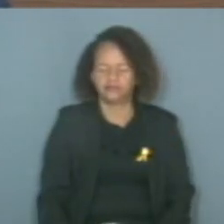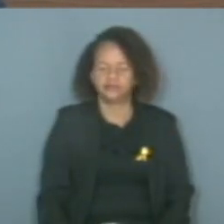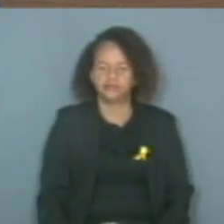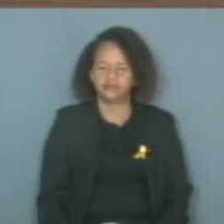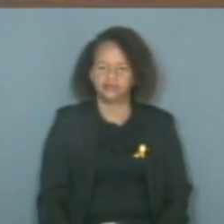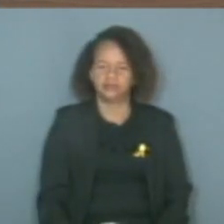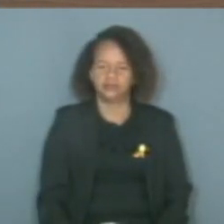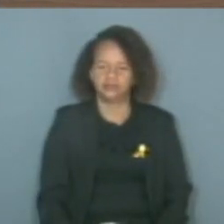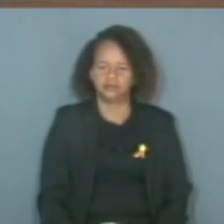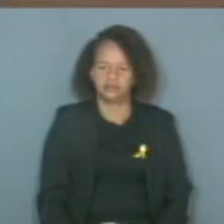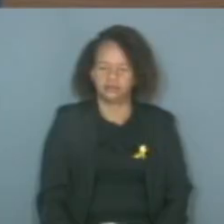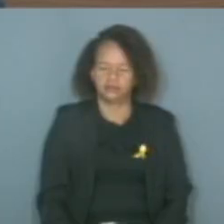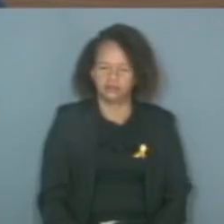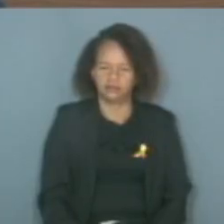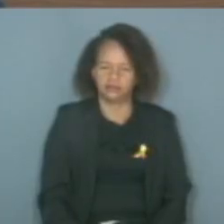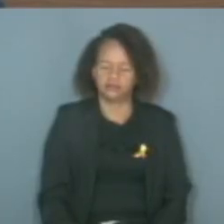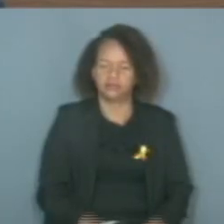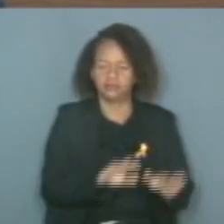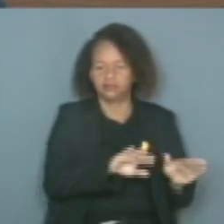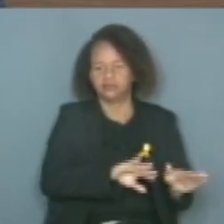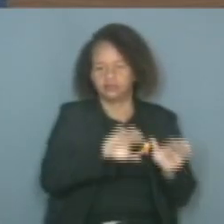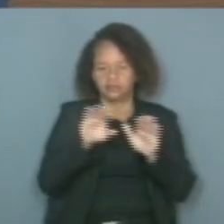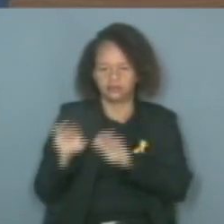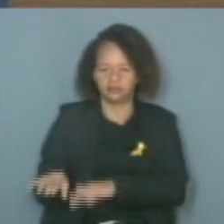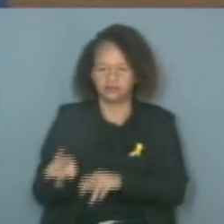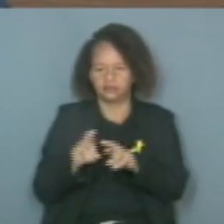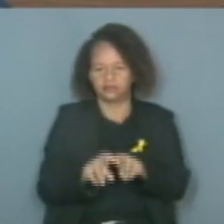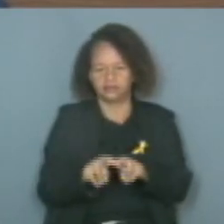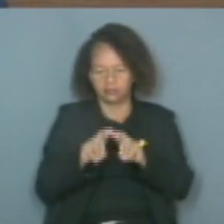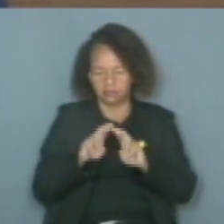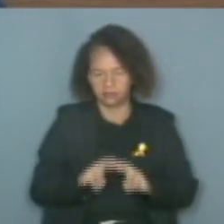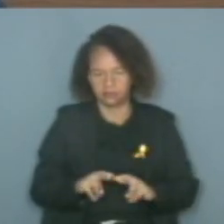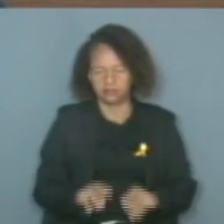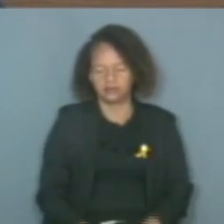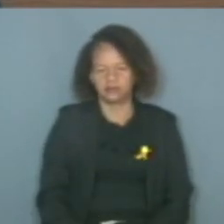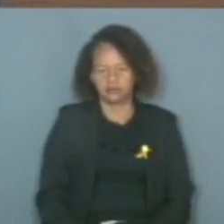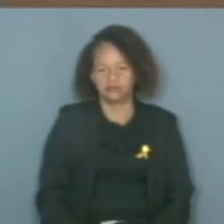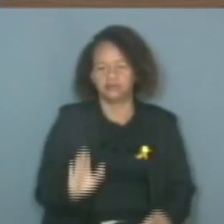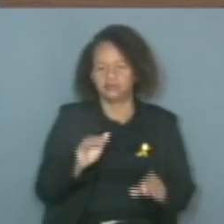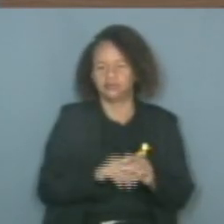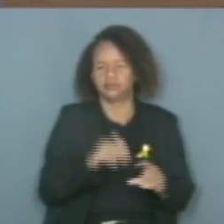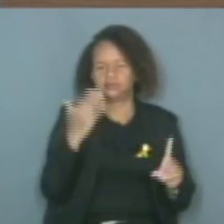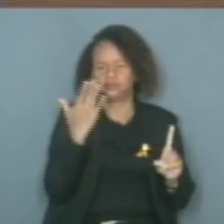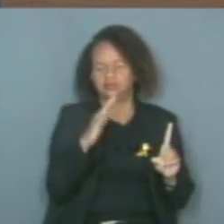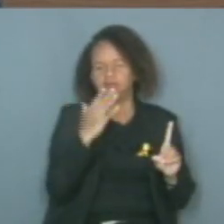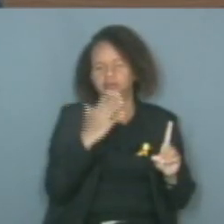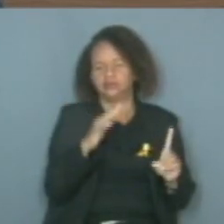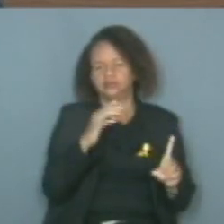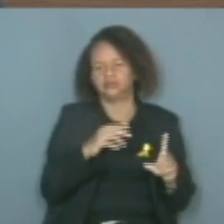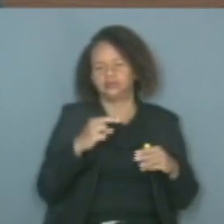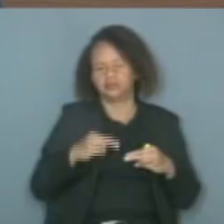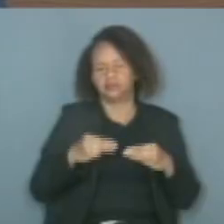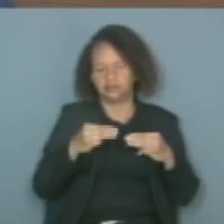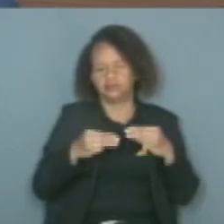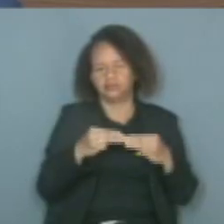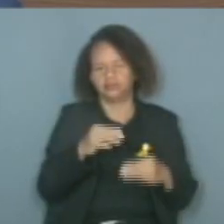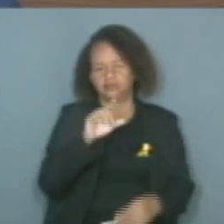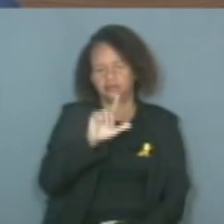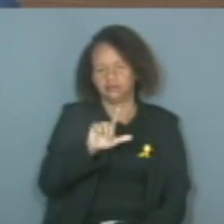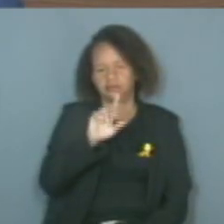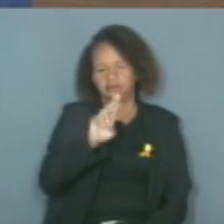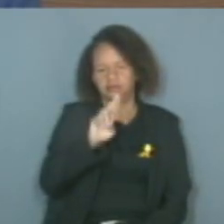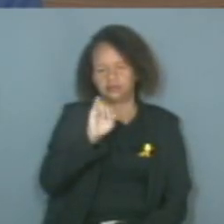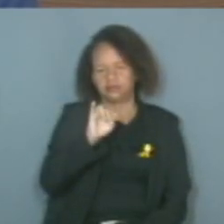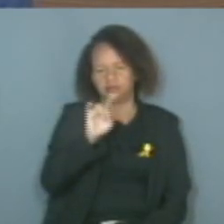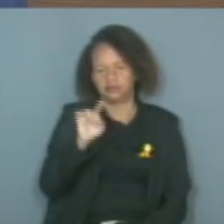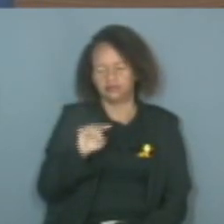queria rapidamente também ir para o próximo requerimento, dar o voto de aplausos aqui ao ministro Luiz Fux, que